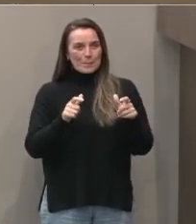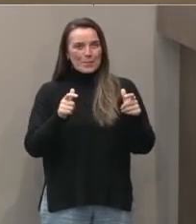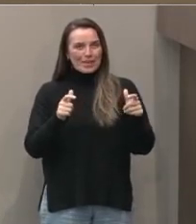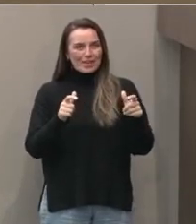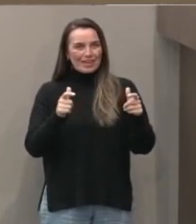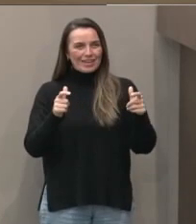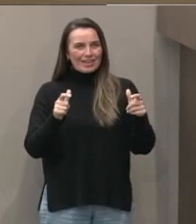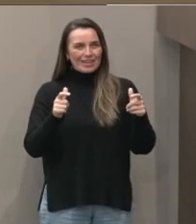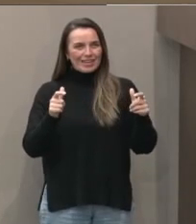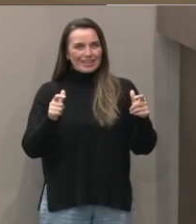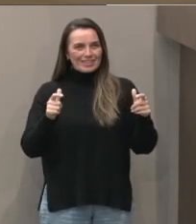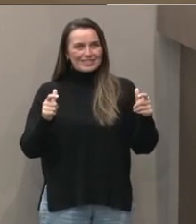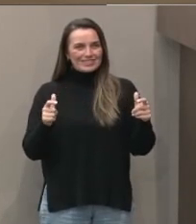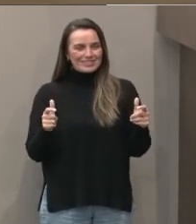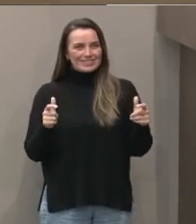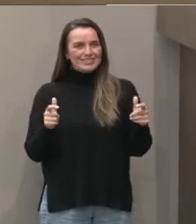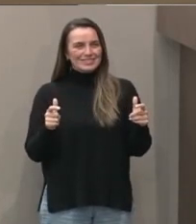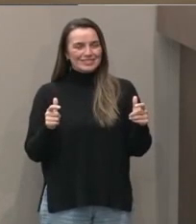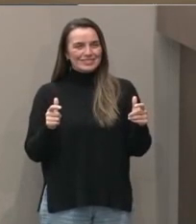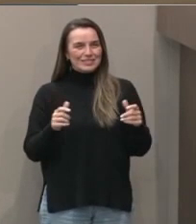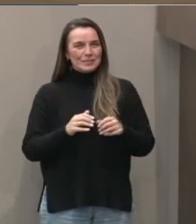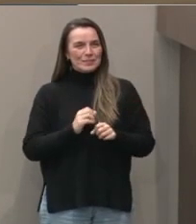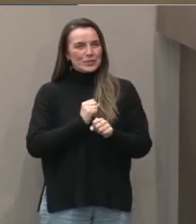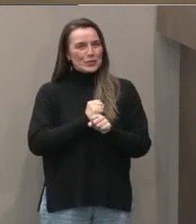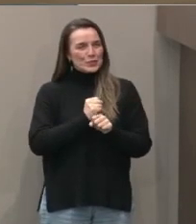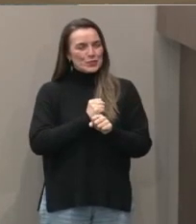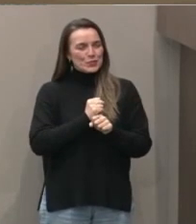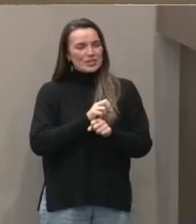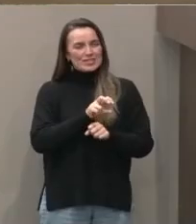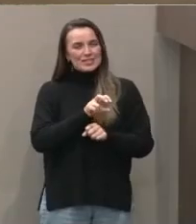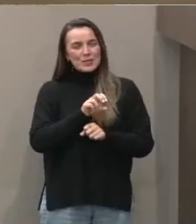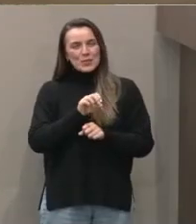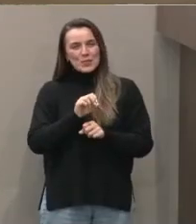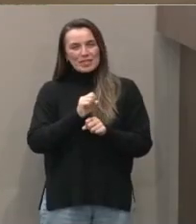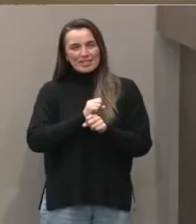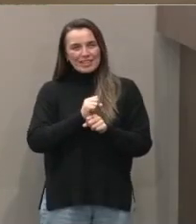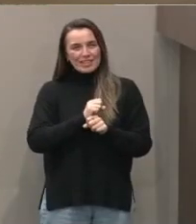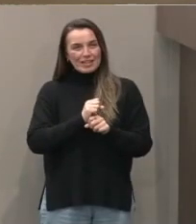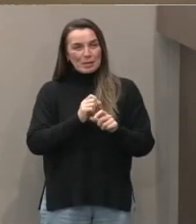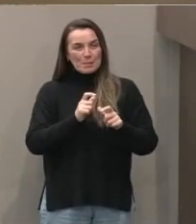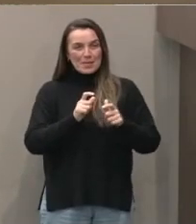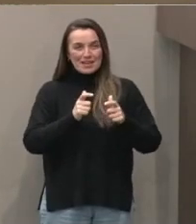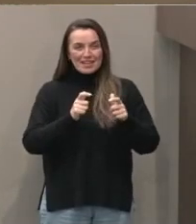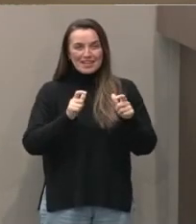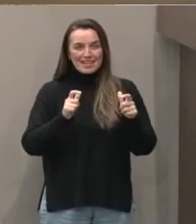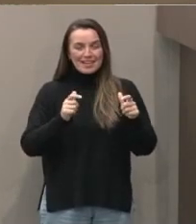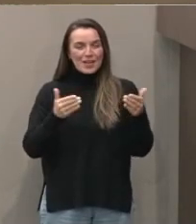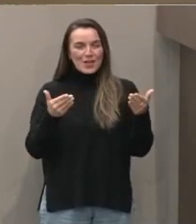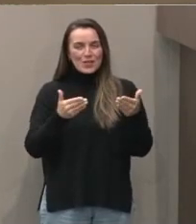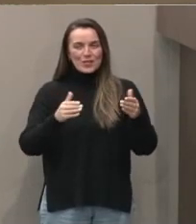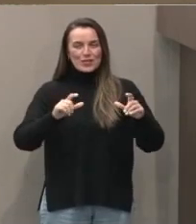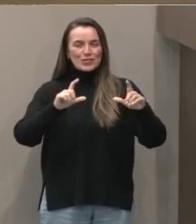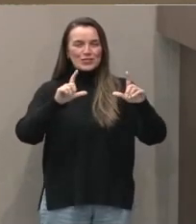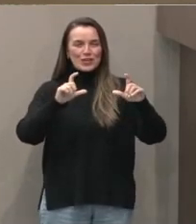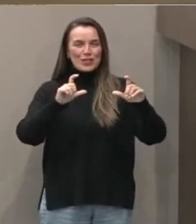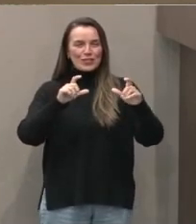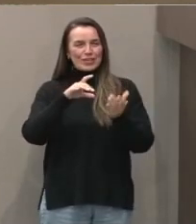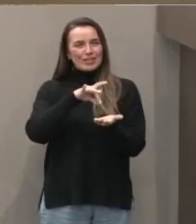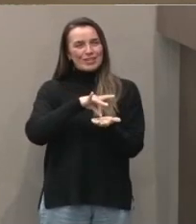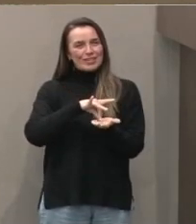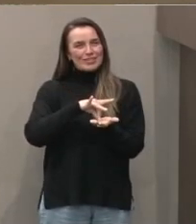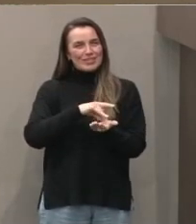isso. Nós fomos crescendo ao longo de 50 anos. E hoje esta é a fotografia oficial,